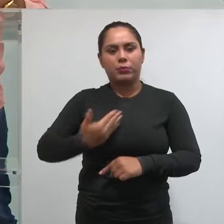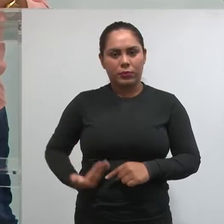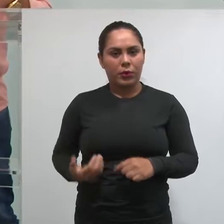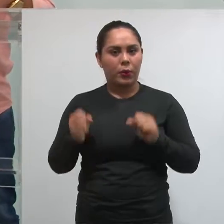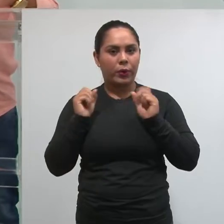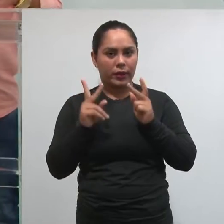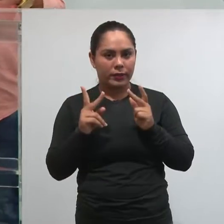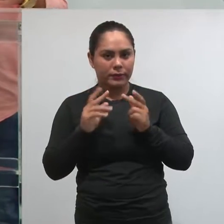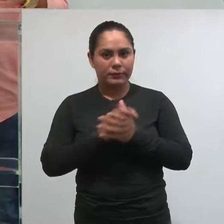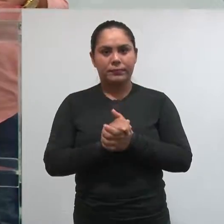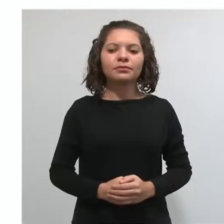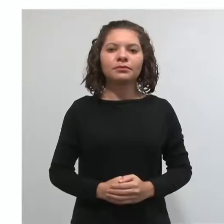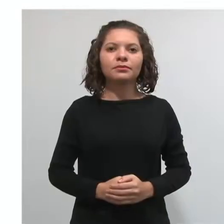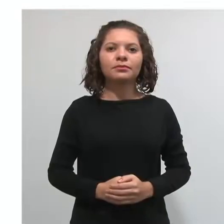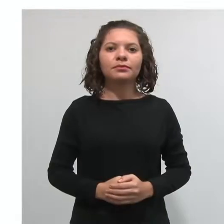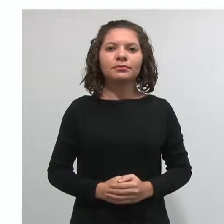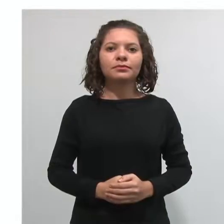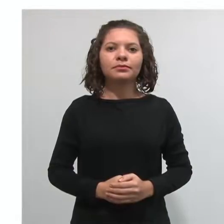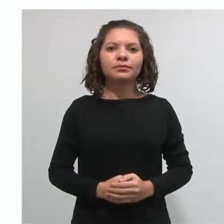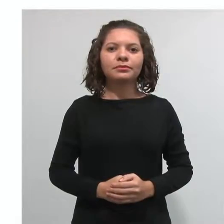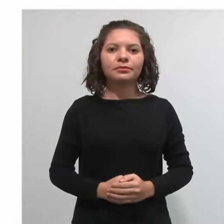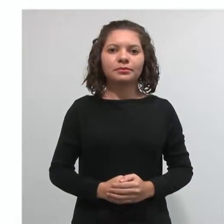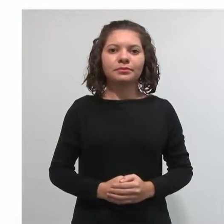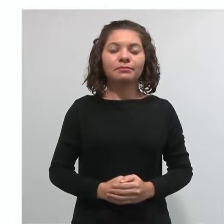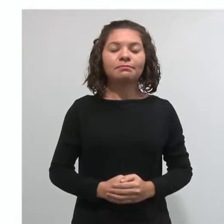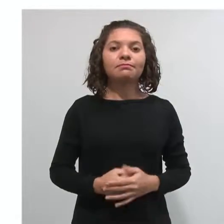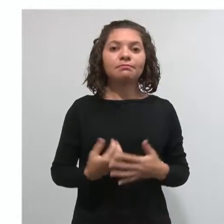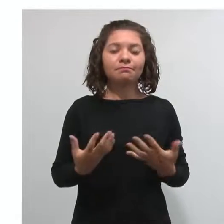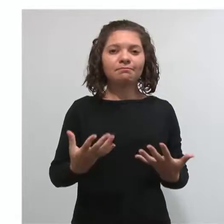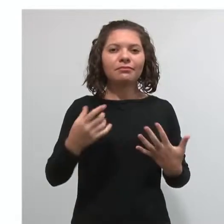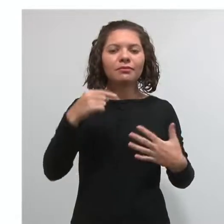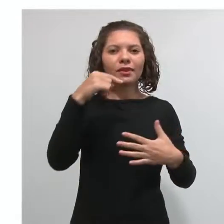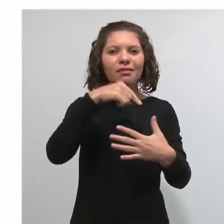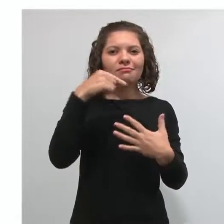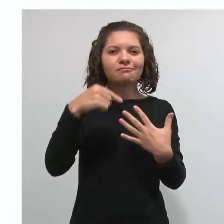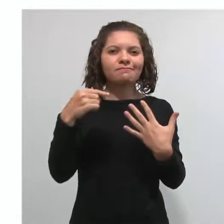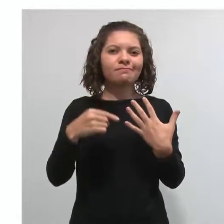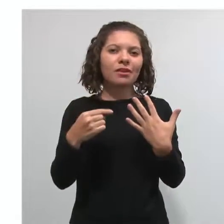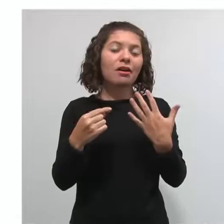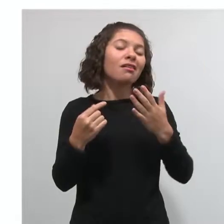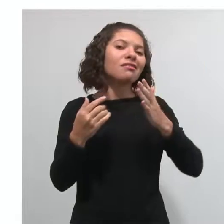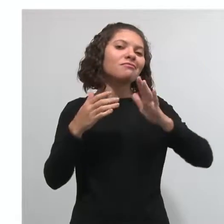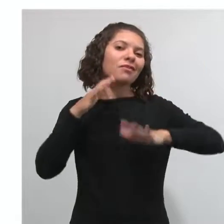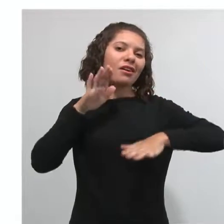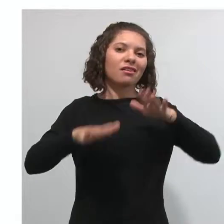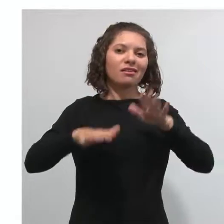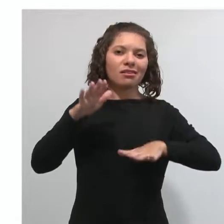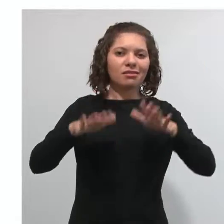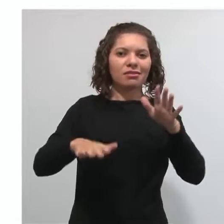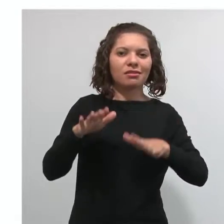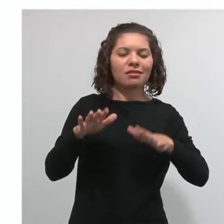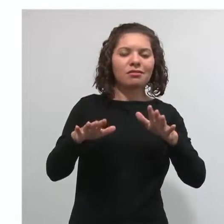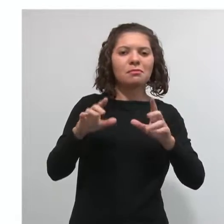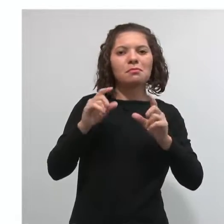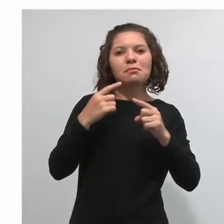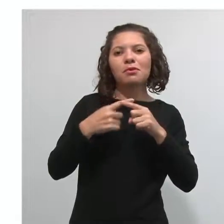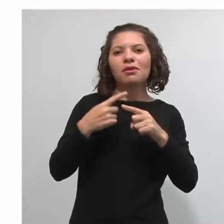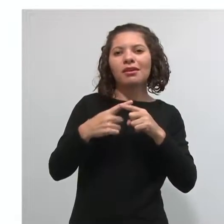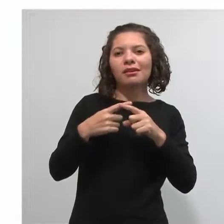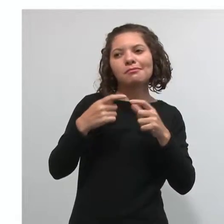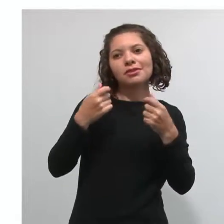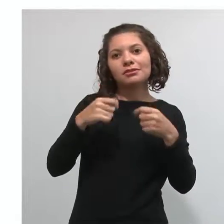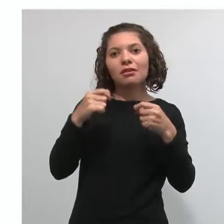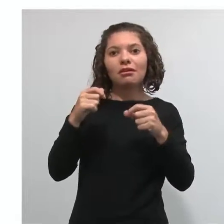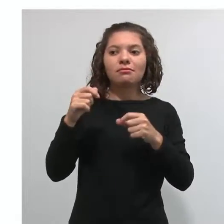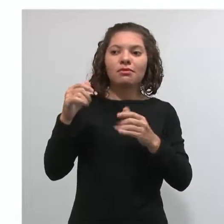ok? Então, essas etapas, elas variam, né? Tem uma certa variação de acordo com alguns